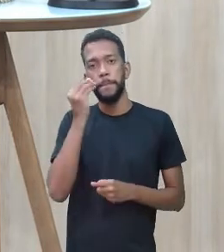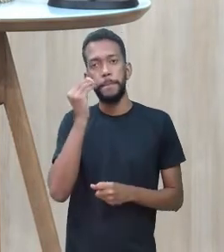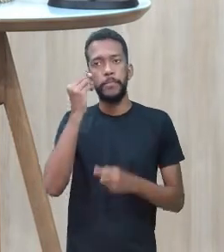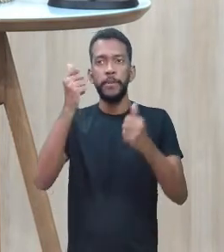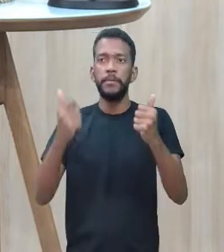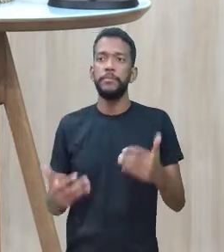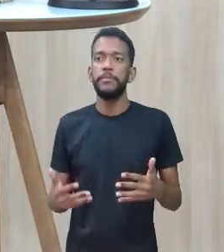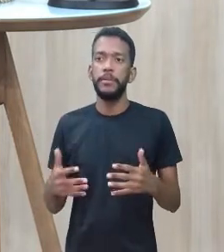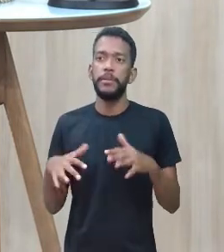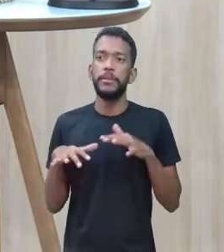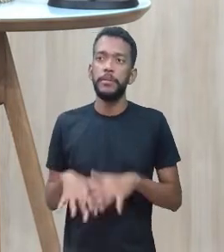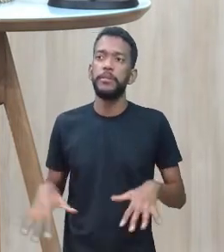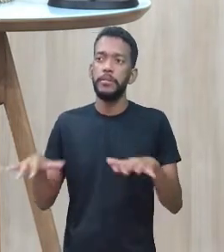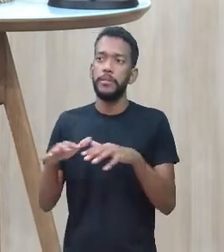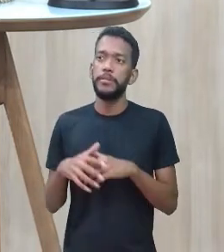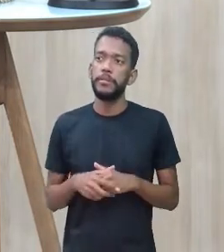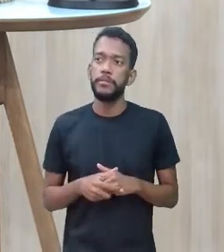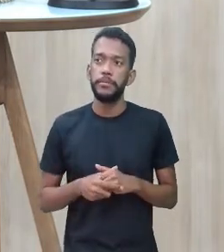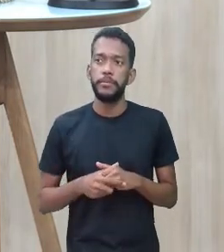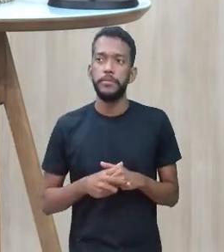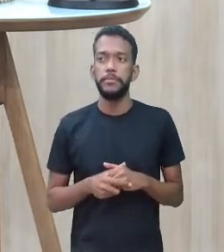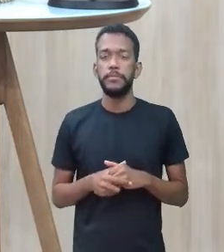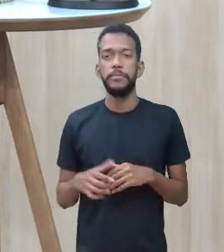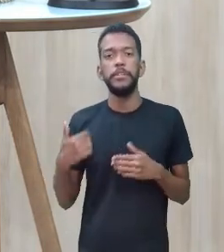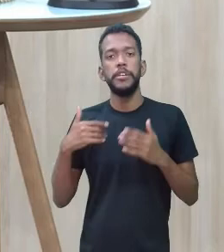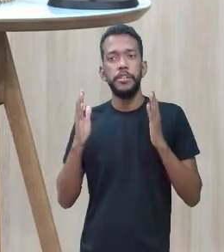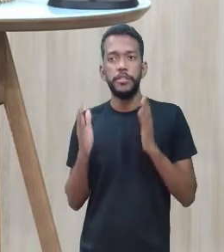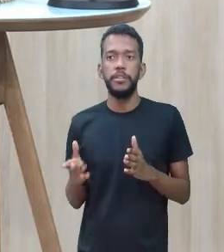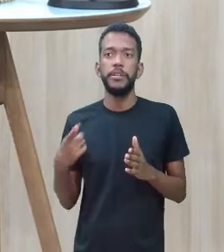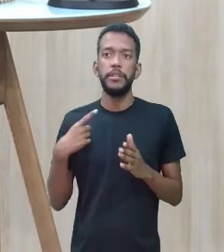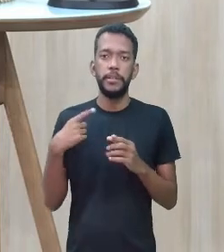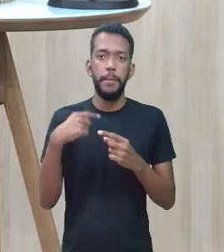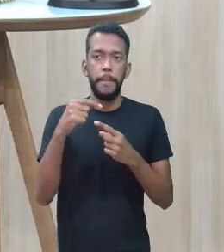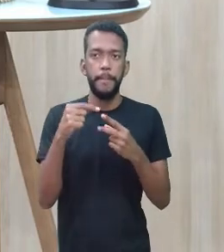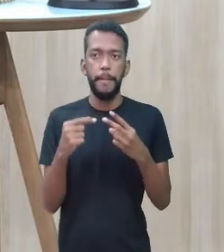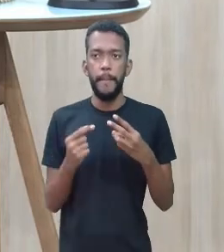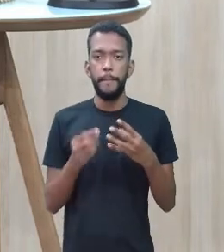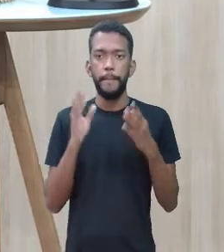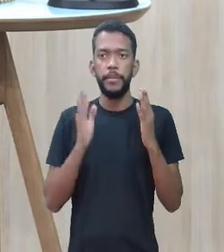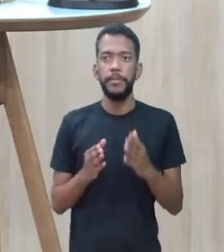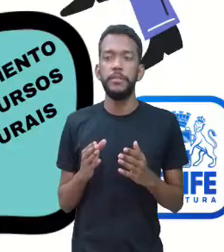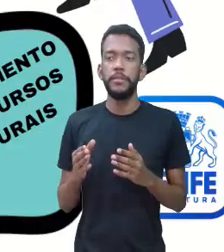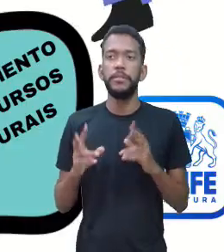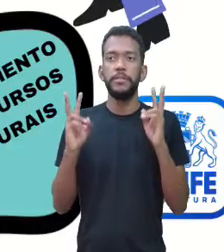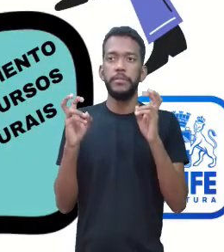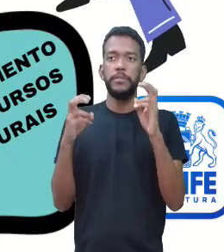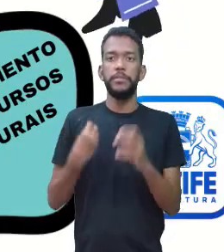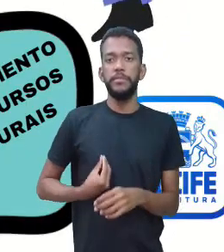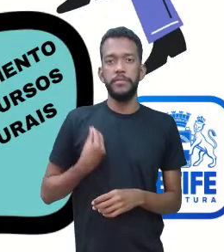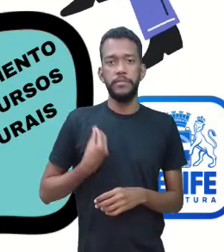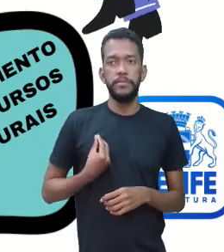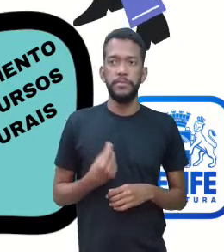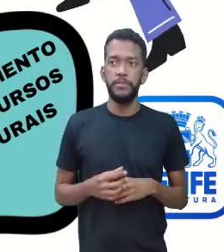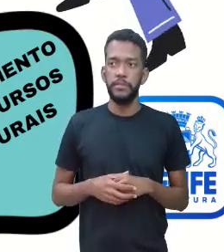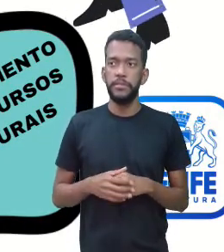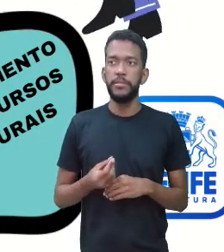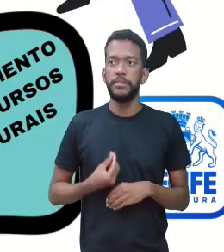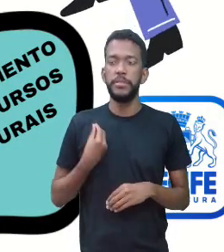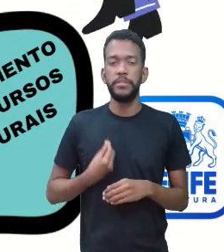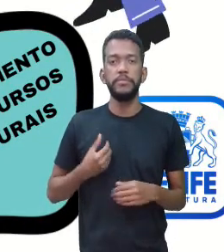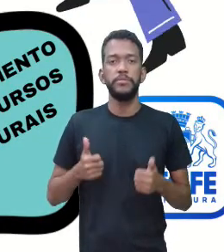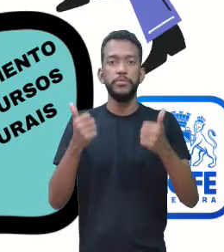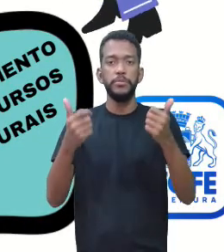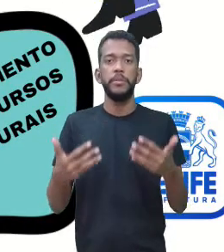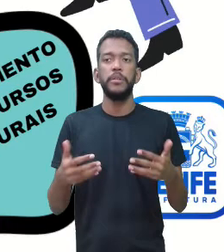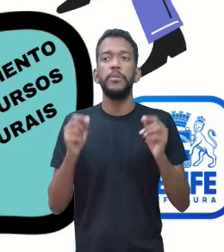dessas ameaças, eu cataloguei algumas aqui. Fatores que ameaçam a vida. Essa vida que eu estou falando